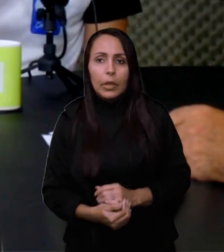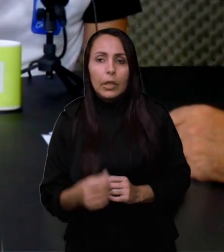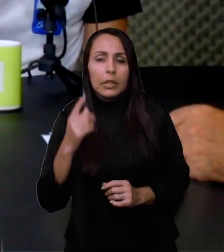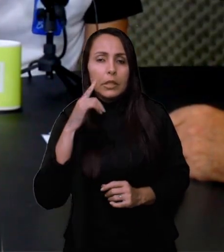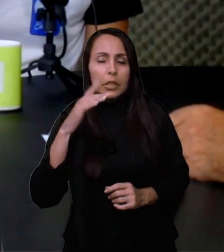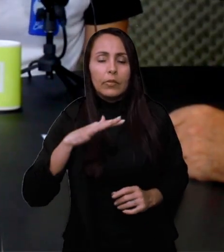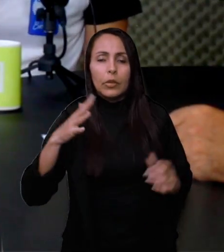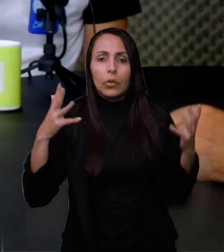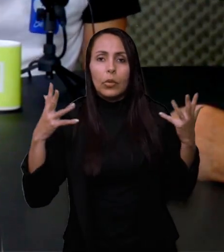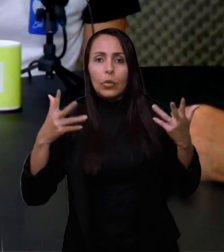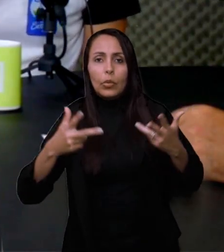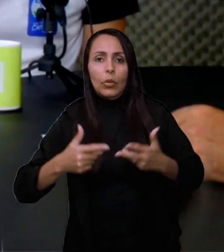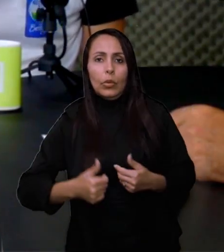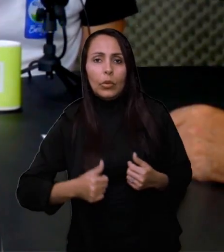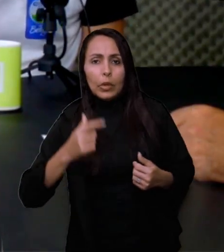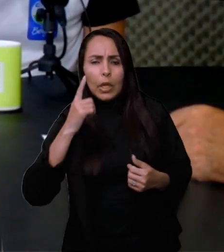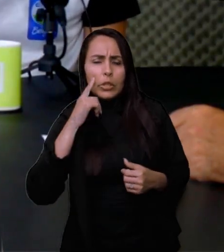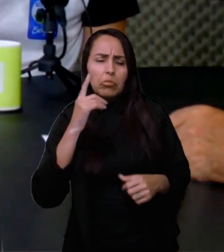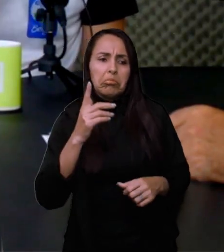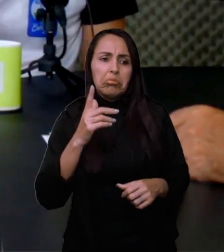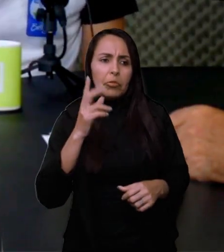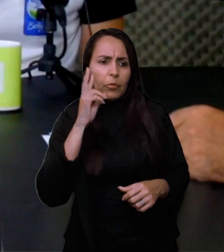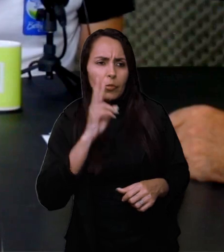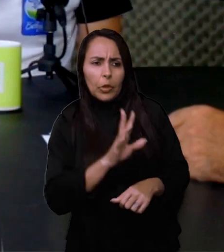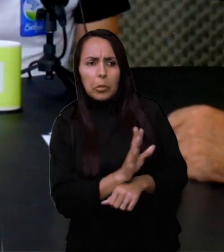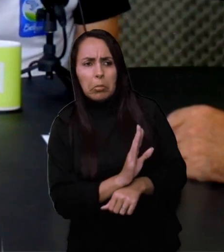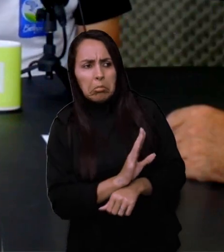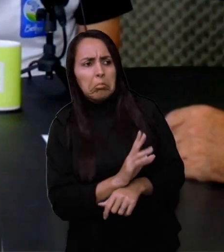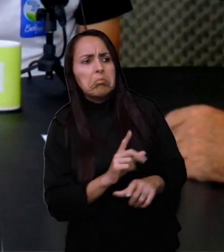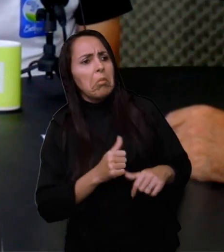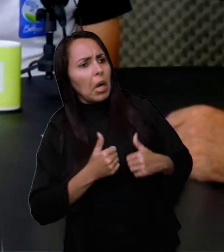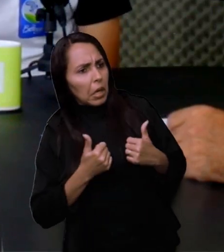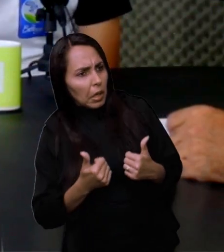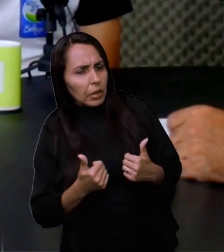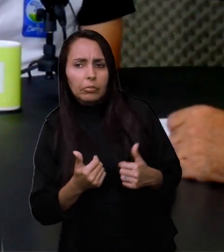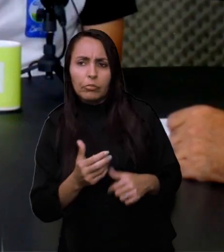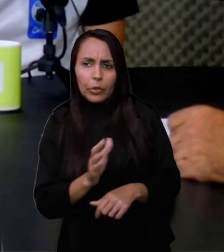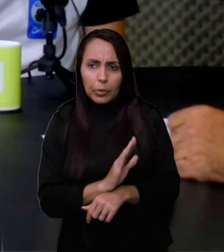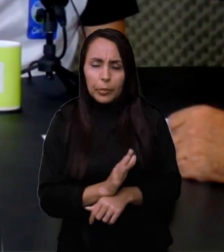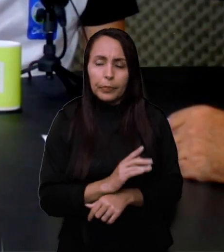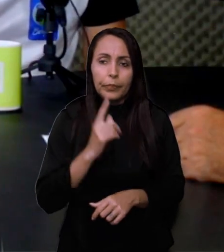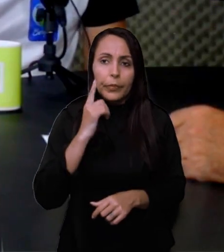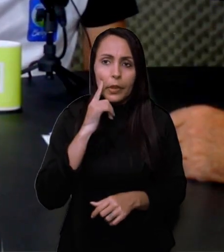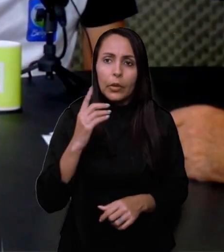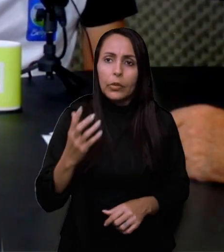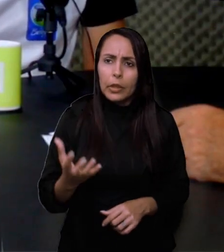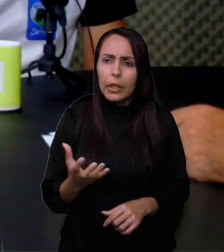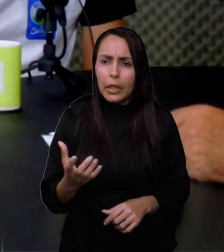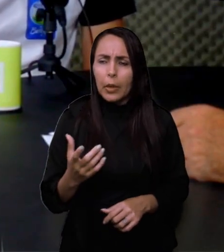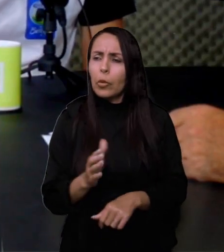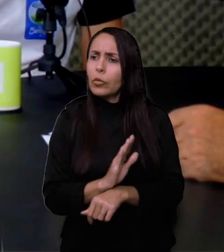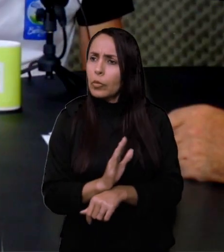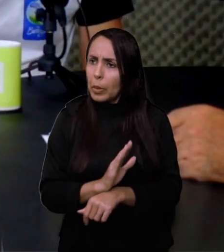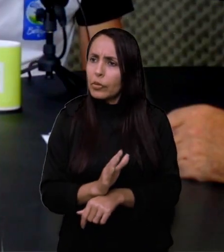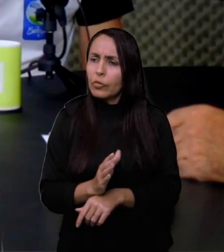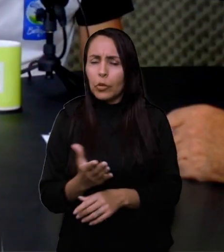todo. Quando eu assisti aquele filme, fiz... Eita, filme bacana! Né? Queria muito que tivesse mais filmes assim, inclusive,